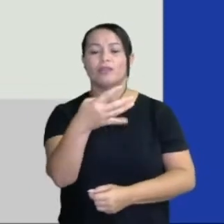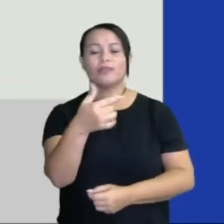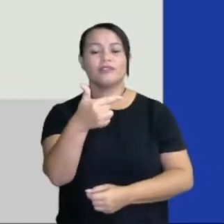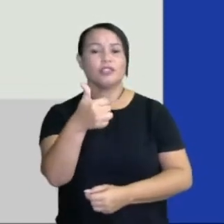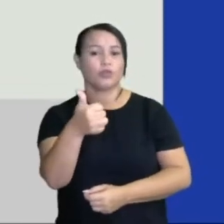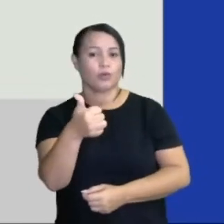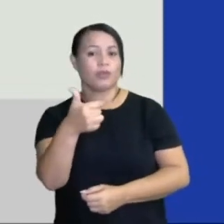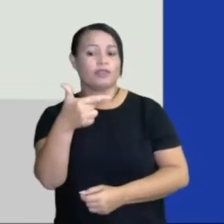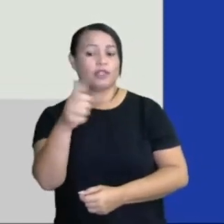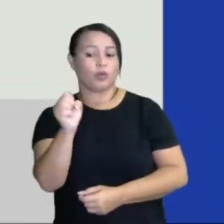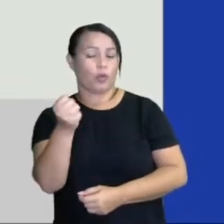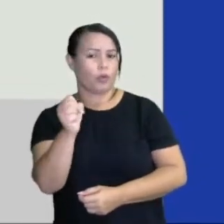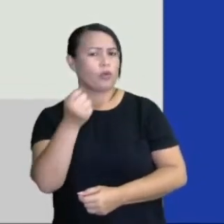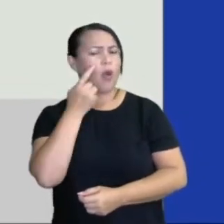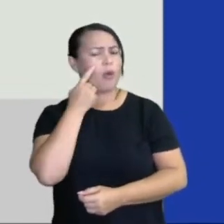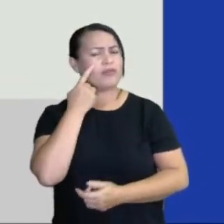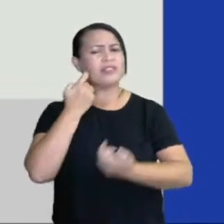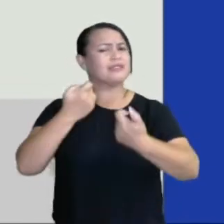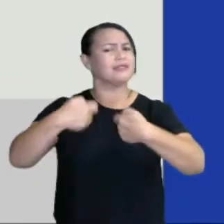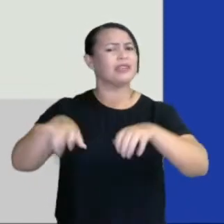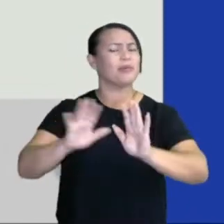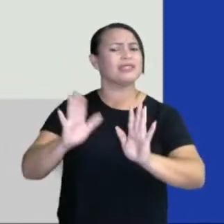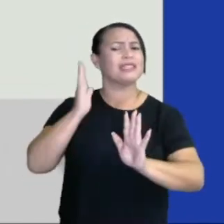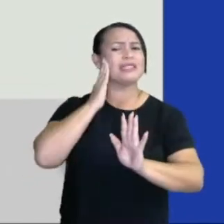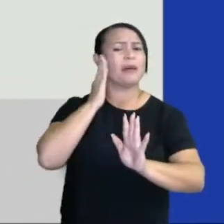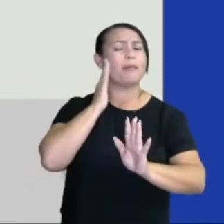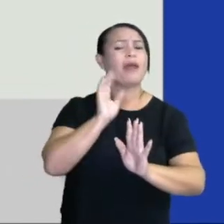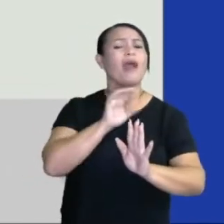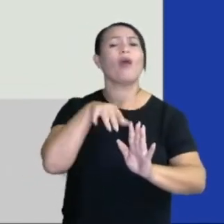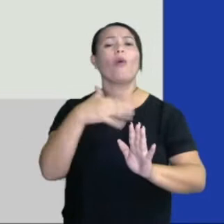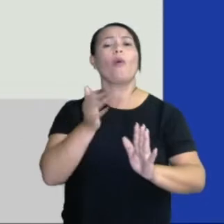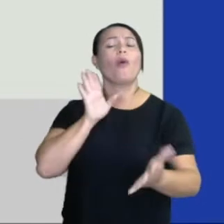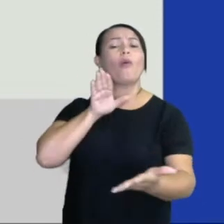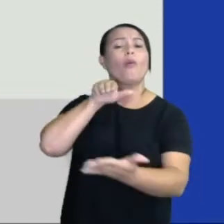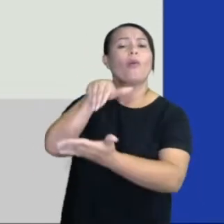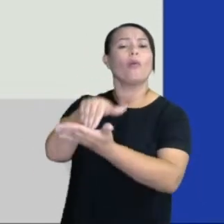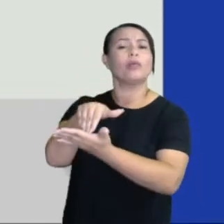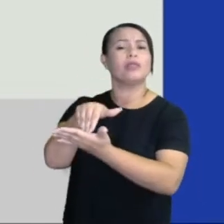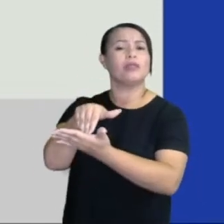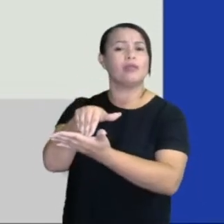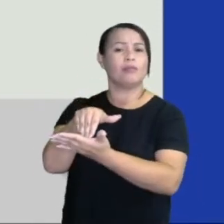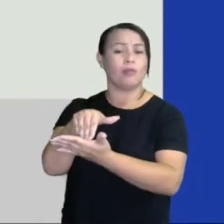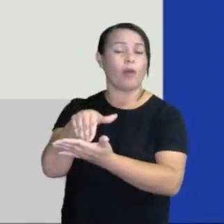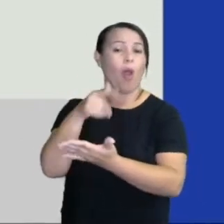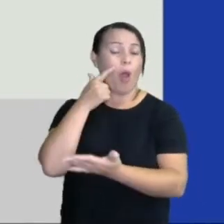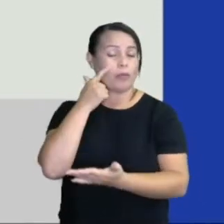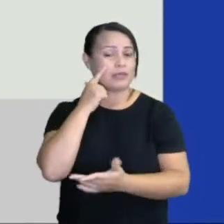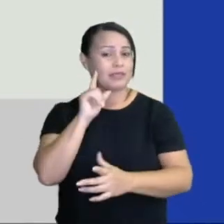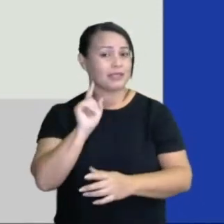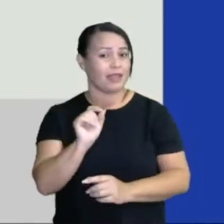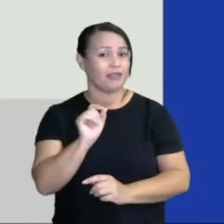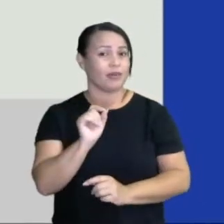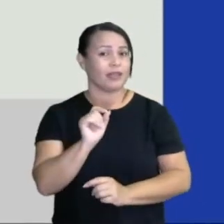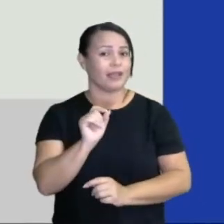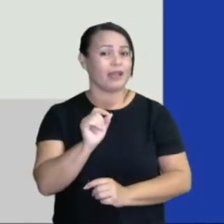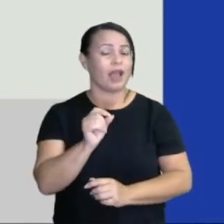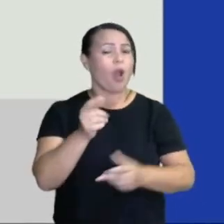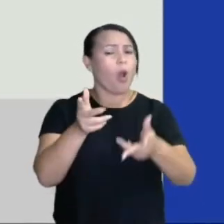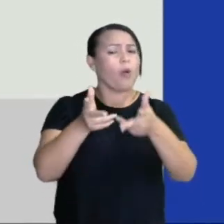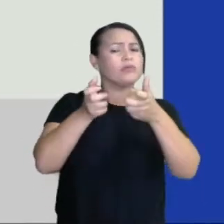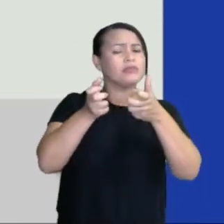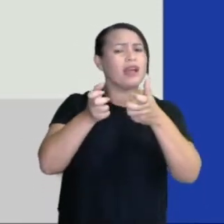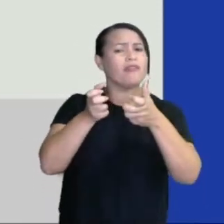21, 28. Não é necessário saber o último termo para determinar o seguinte. Observando atentamente